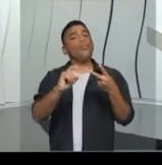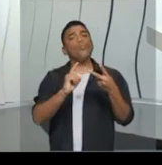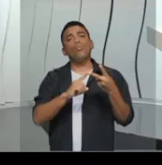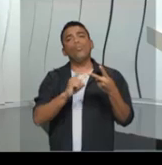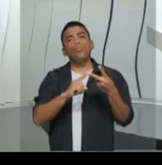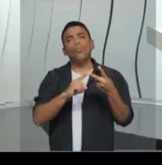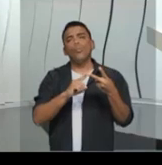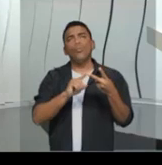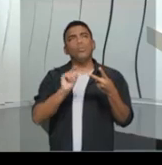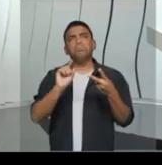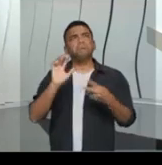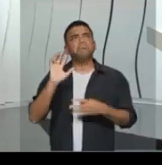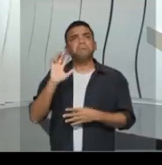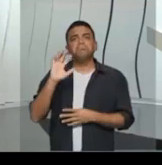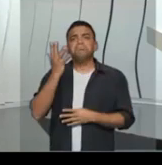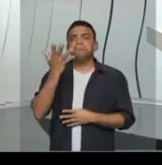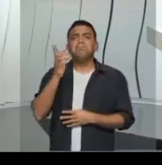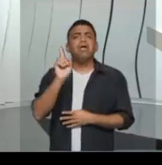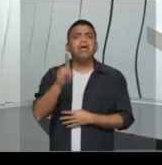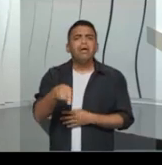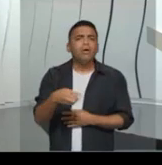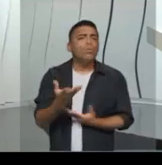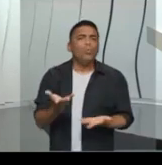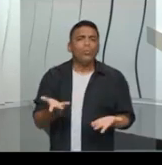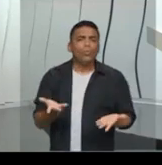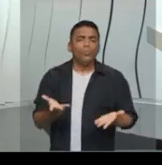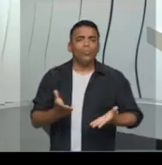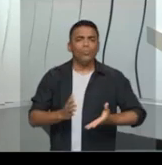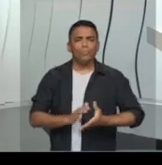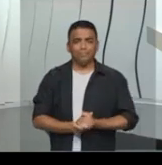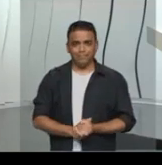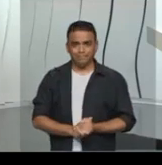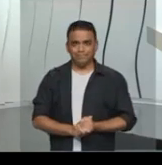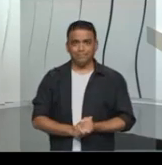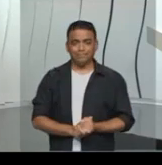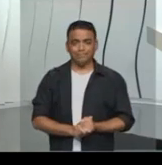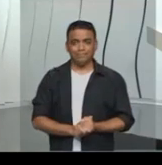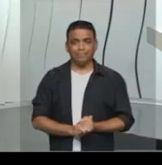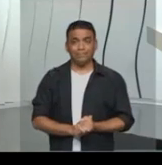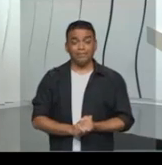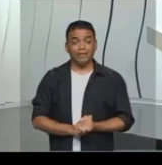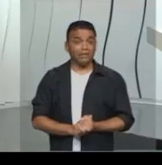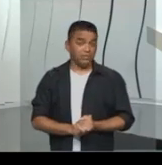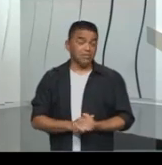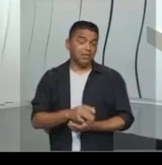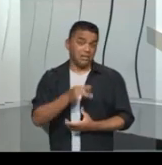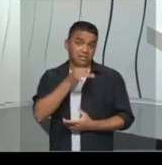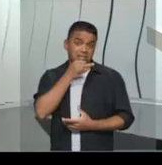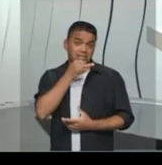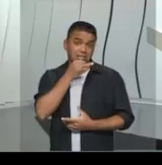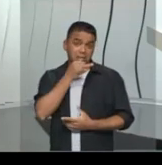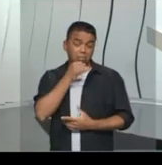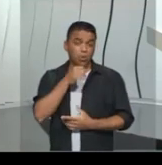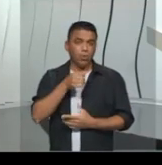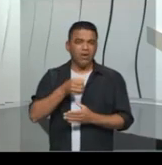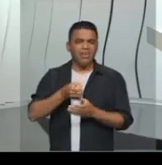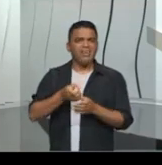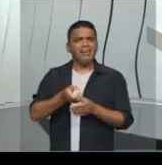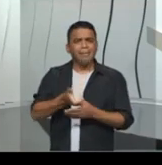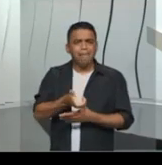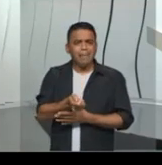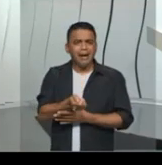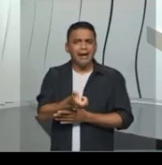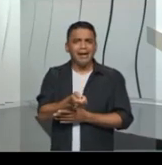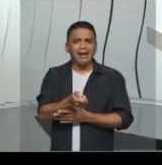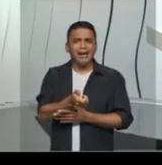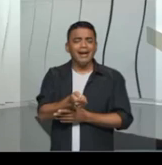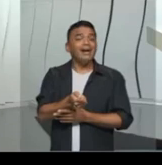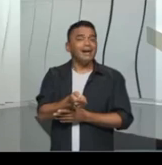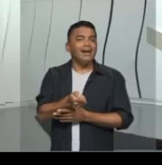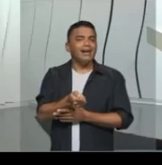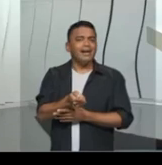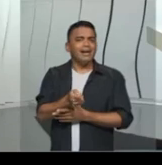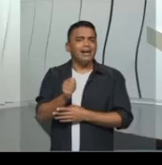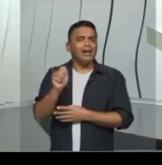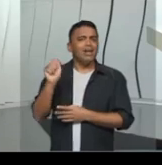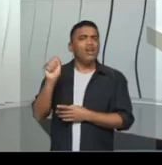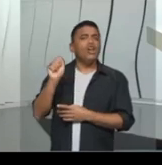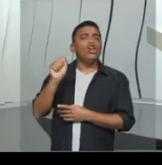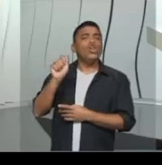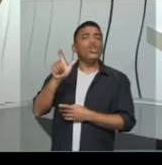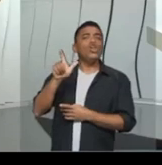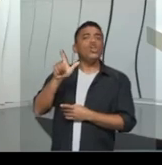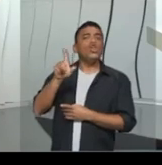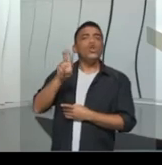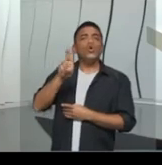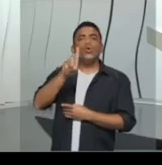que acontece? Quando você pega uma luz, aqui eu coloquei duas cores distintas para você